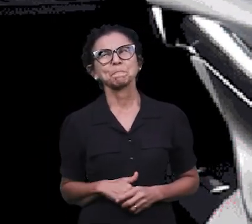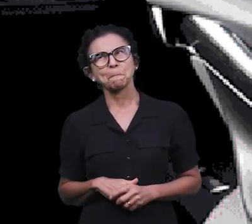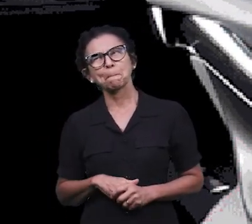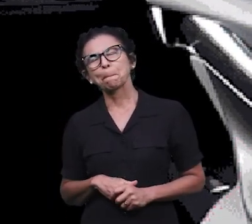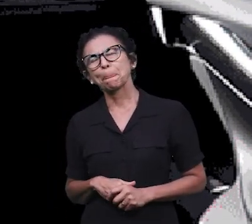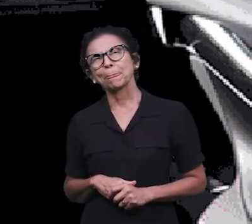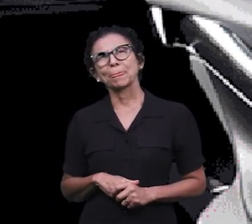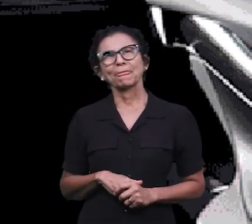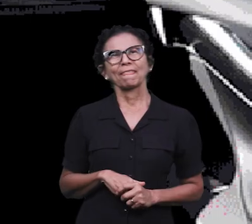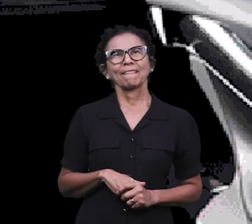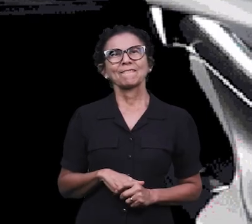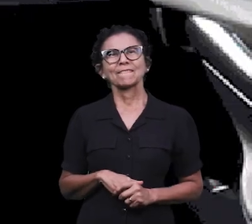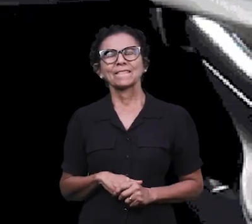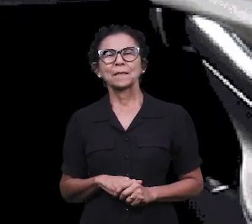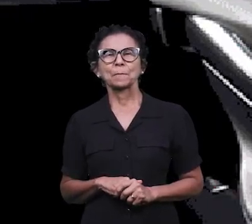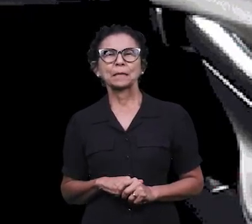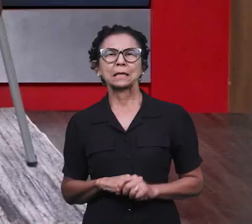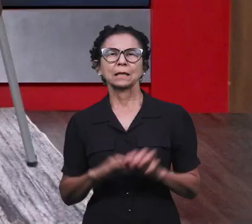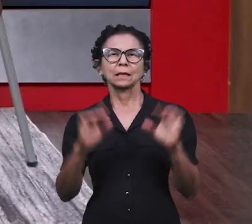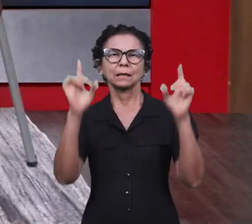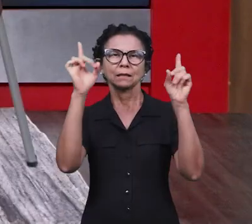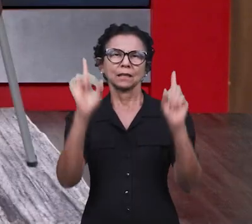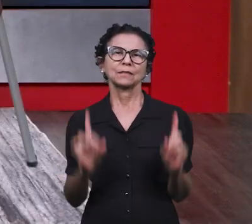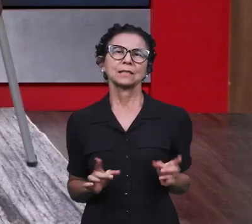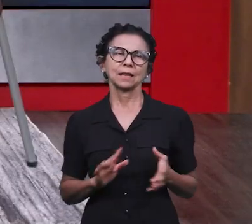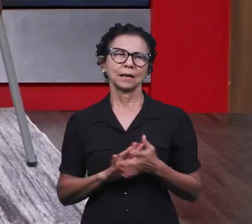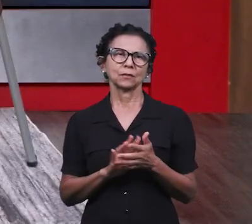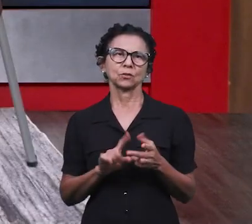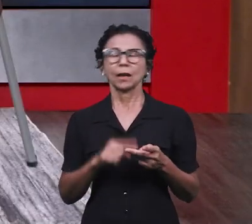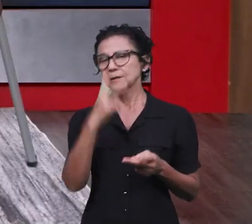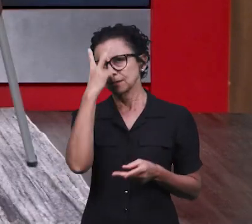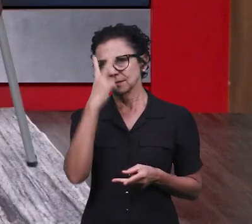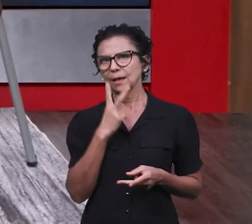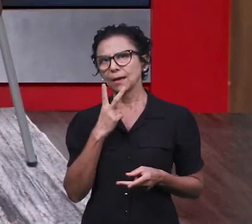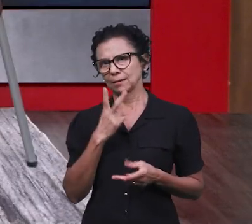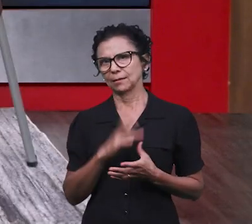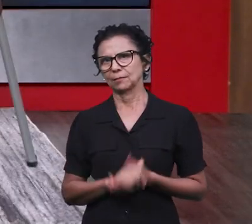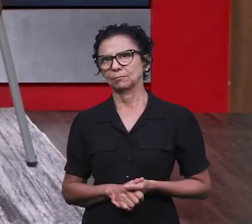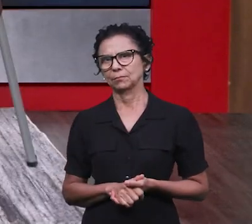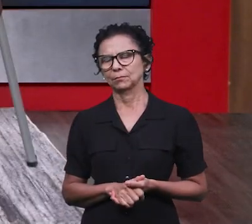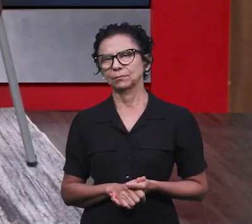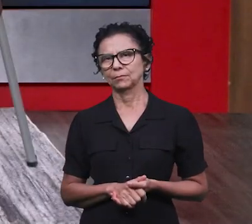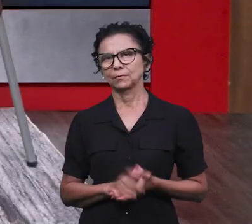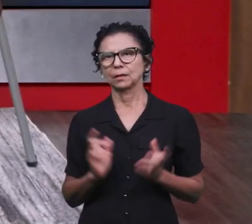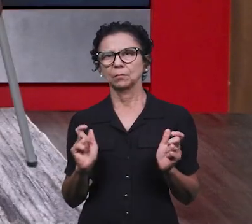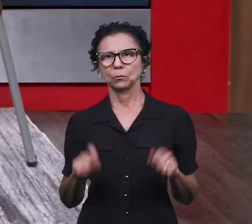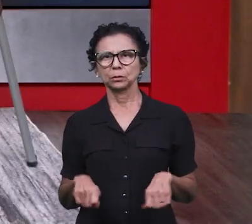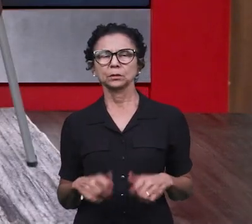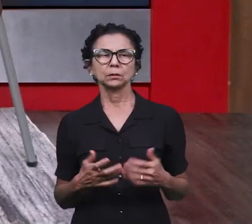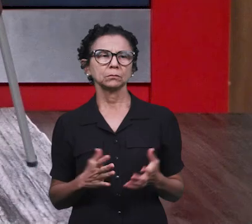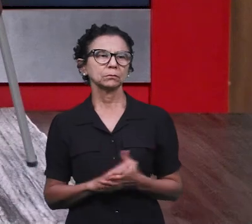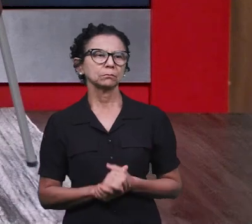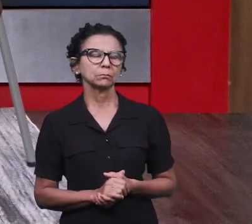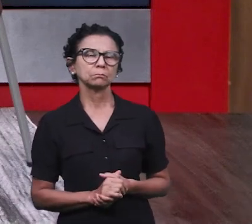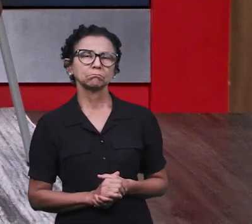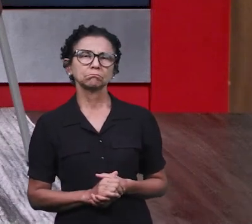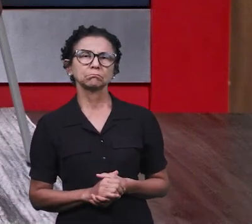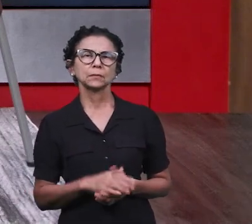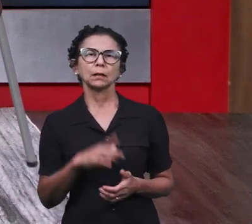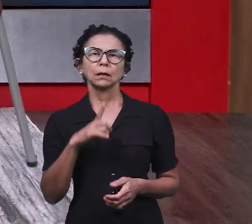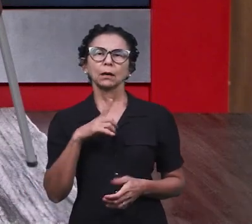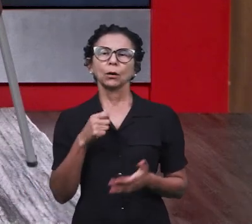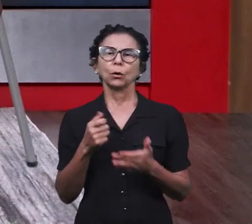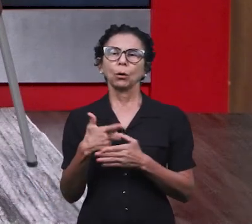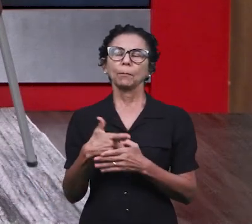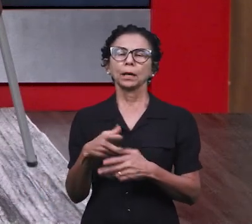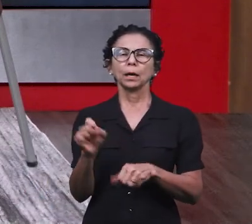Uma pessoa PCD. Imagina uma pessoa, por exemplo, cega. Ela poderá ter seu carro e ela entrar no carro e falar, quero ir para tal